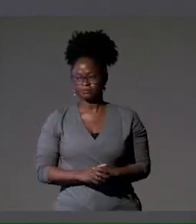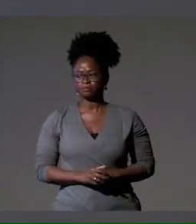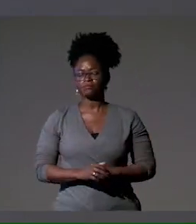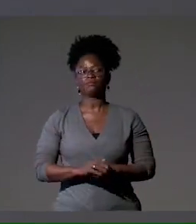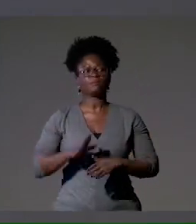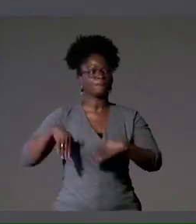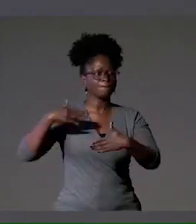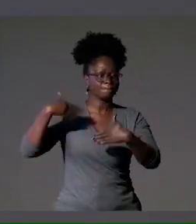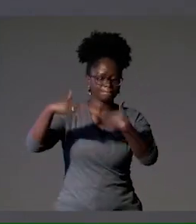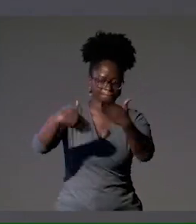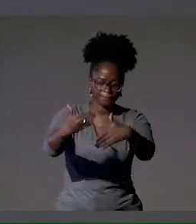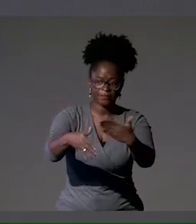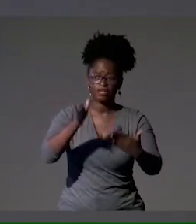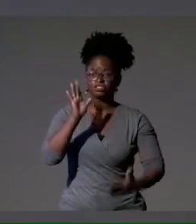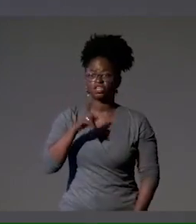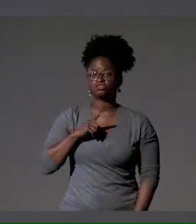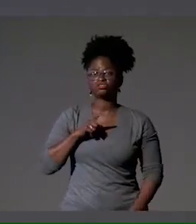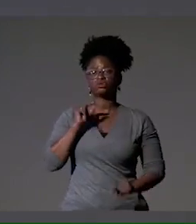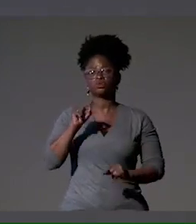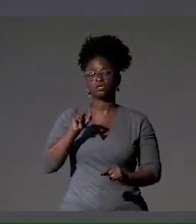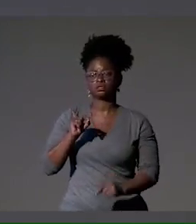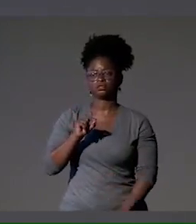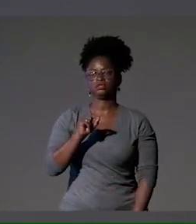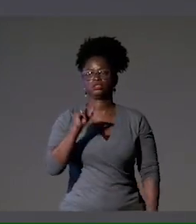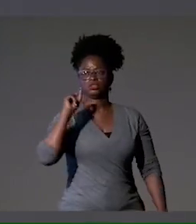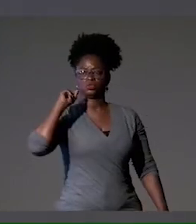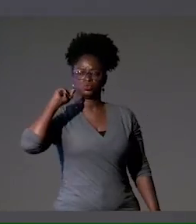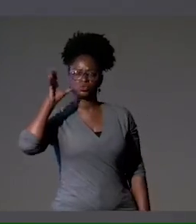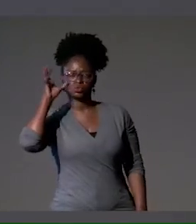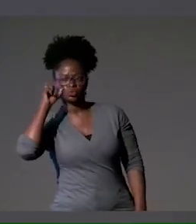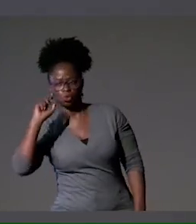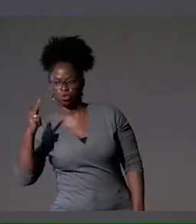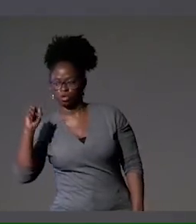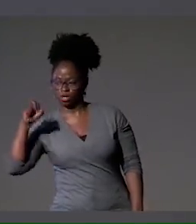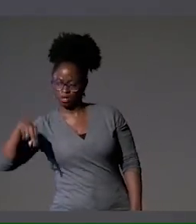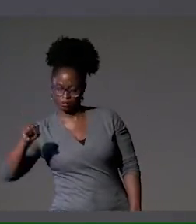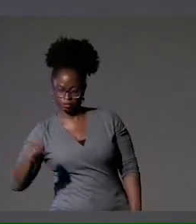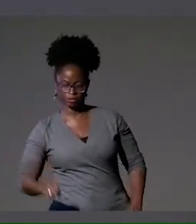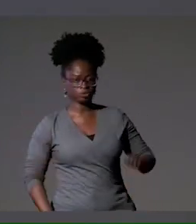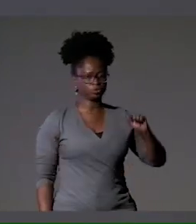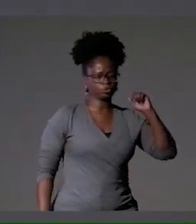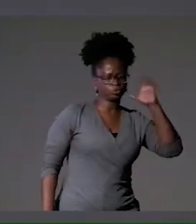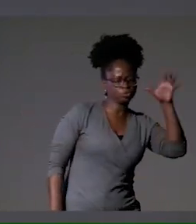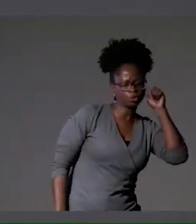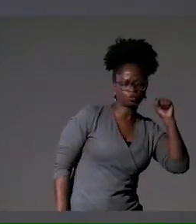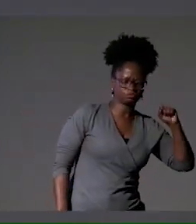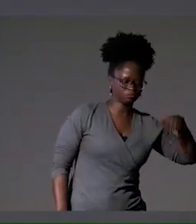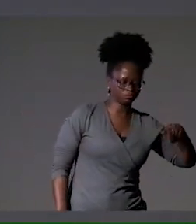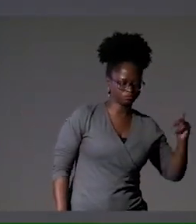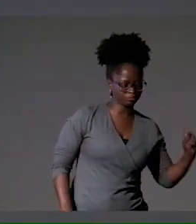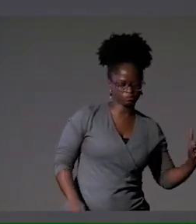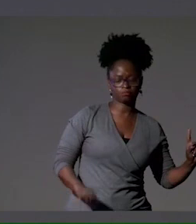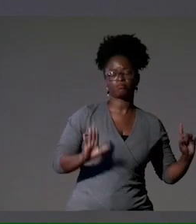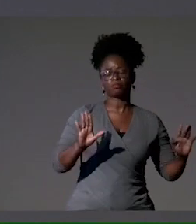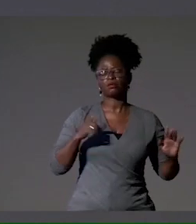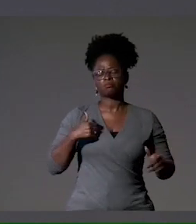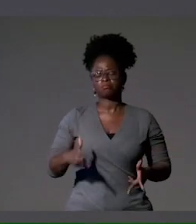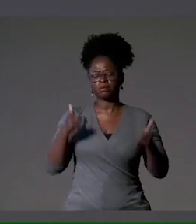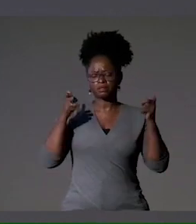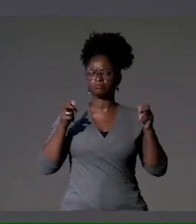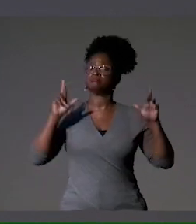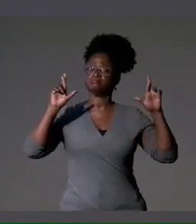A partir daí, você já tinha pelo menos essa divisão, sono REM, sono não REM. Sabia que naquele momento estava havendo alguma coisa